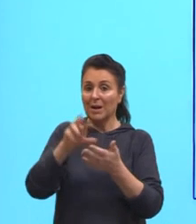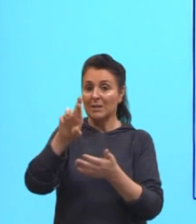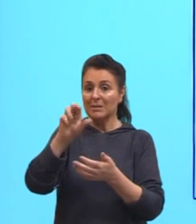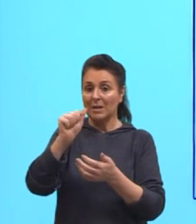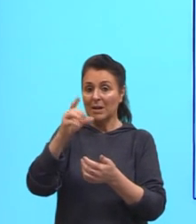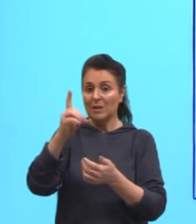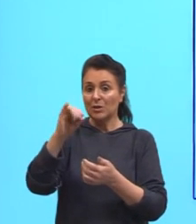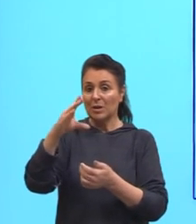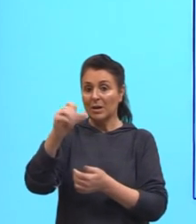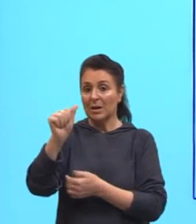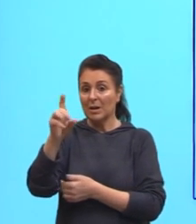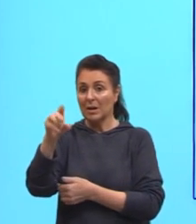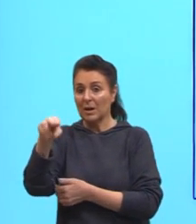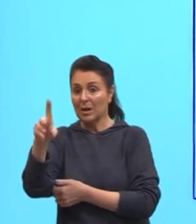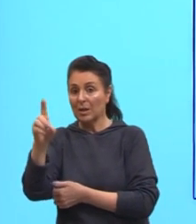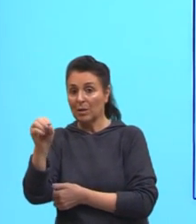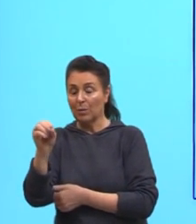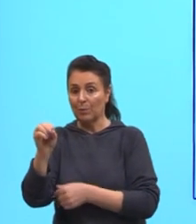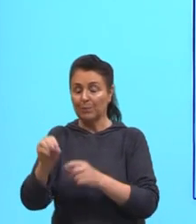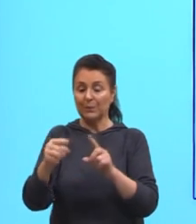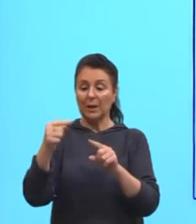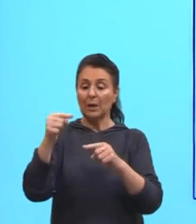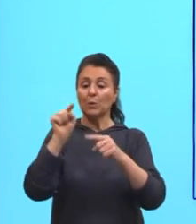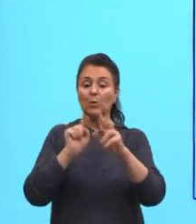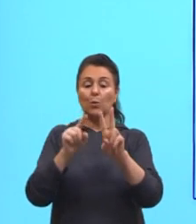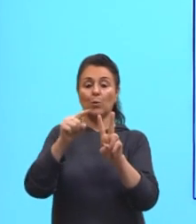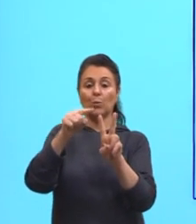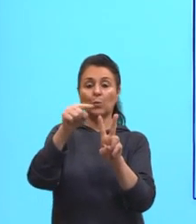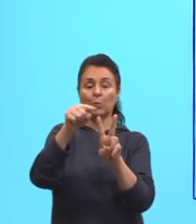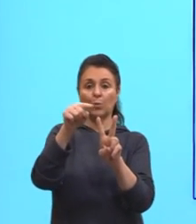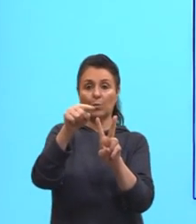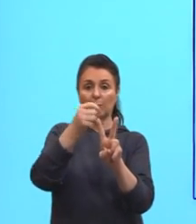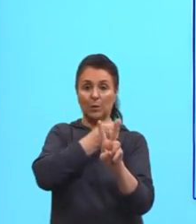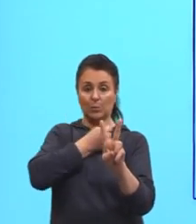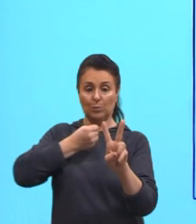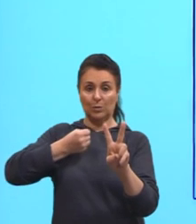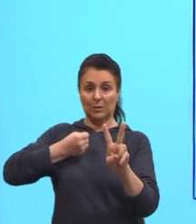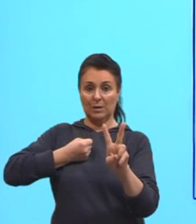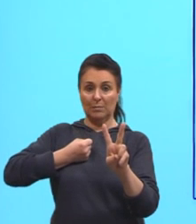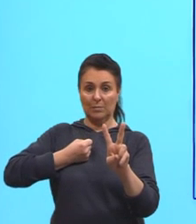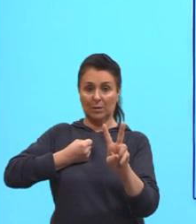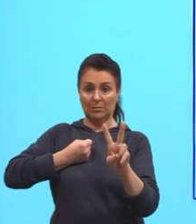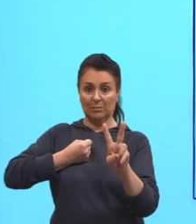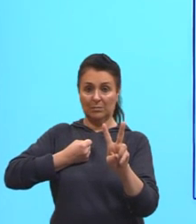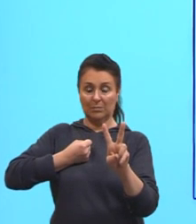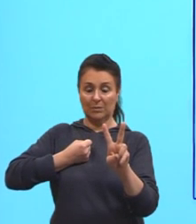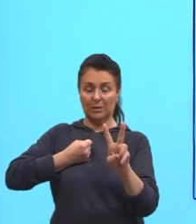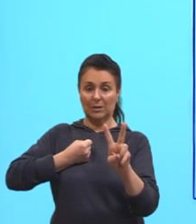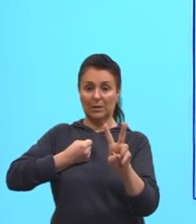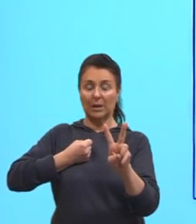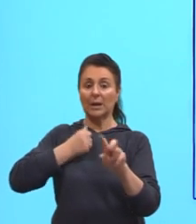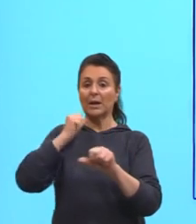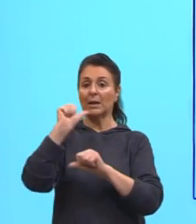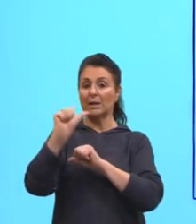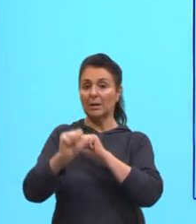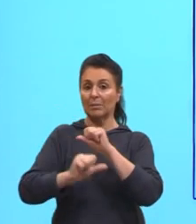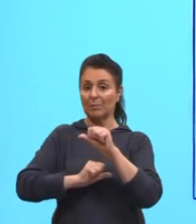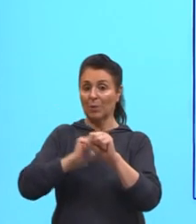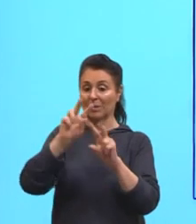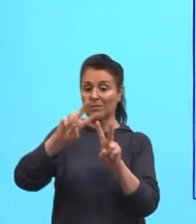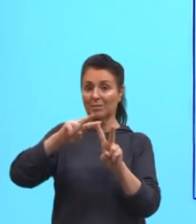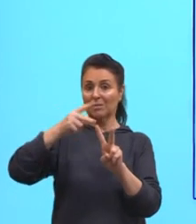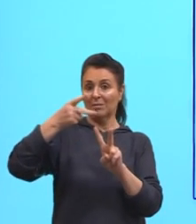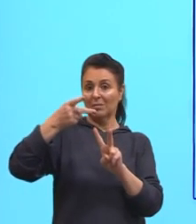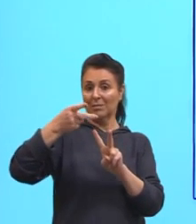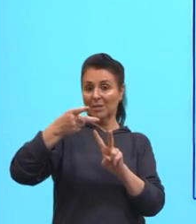e aqui nós tínhamos no expoente um meio né o valor de cima o numerador ele a ser o expoente